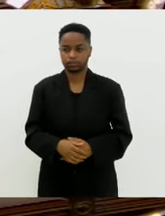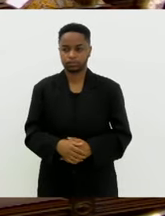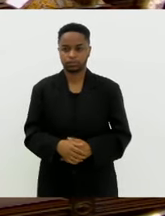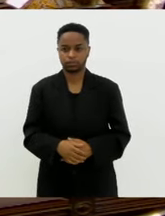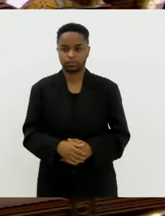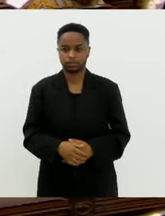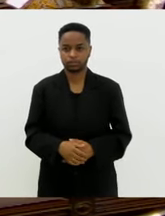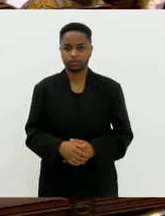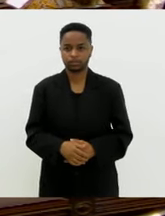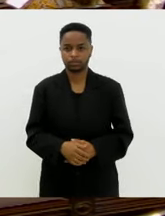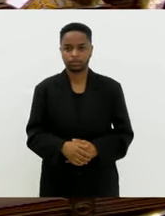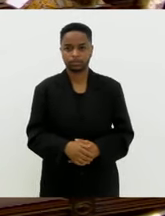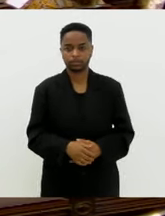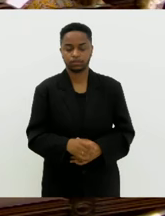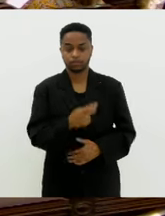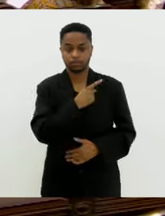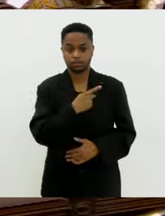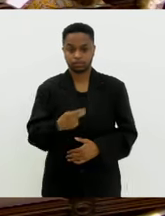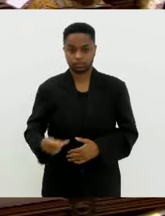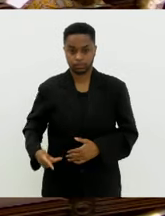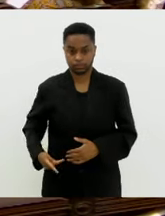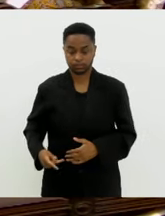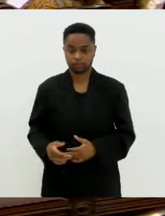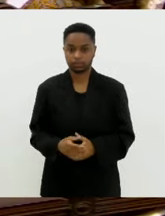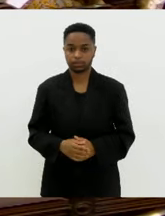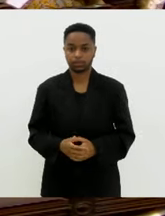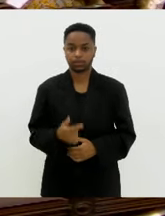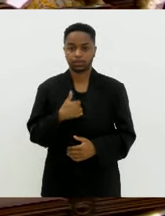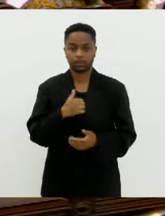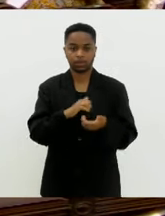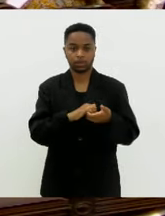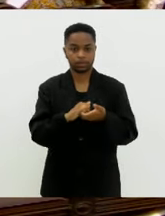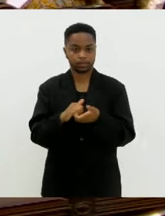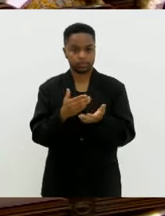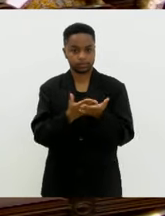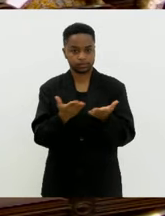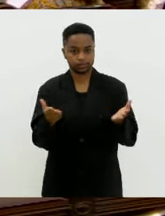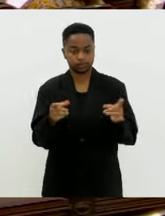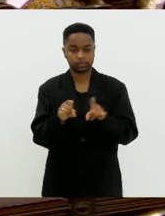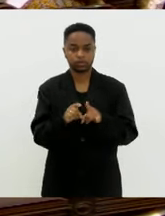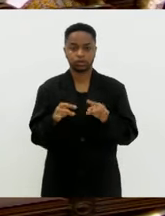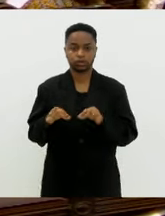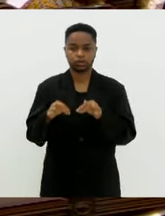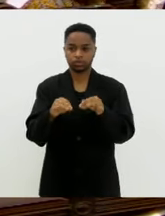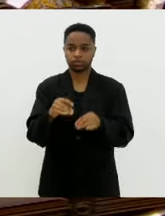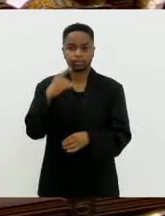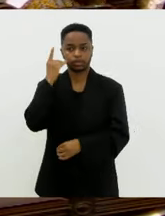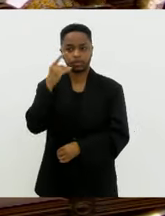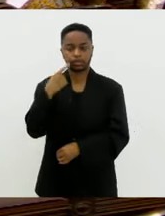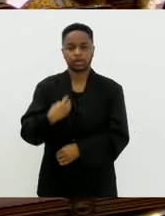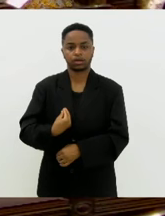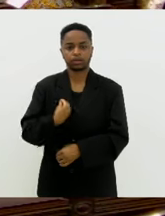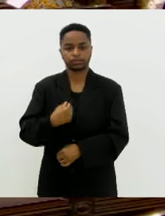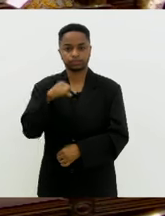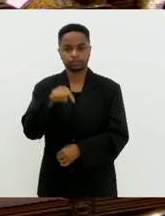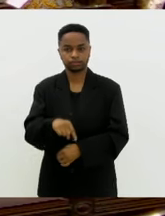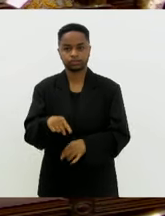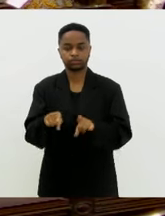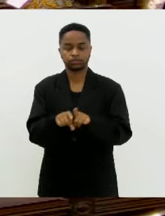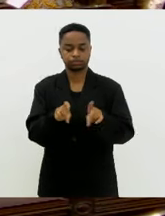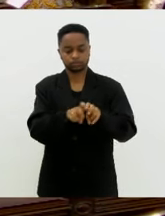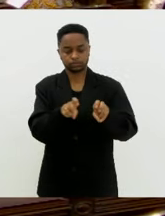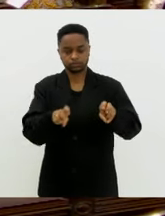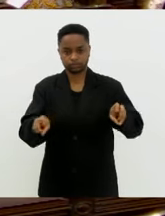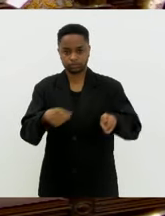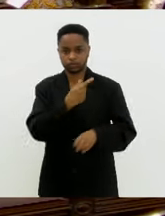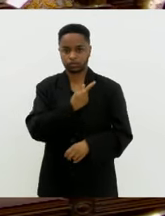Presidente, cumprimentando Vossa Excelência, cumprimento todos os parlamentares aqui presentes, todos os integrantes da mesa, nosso